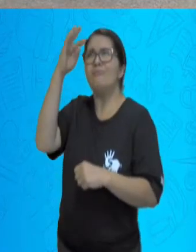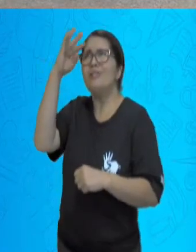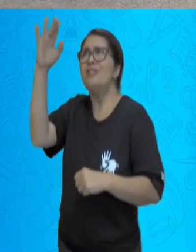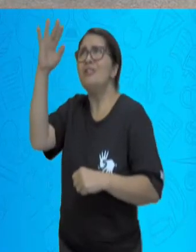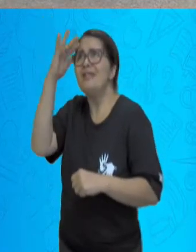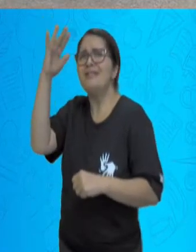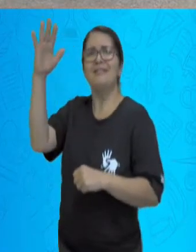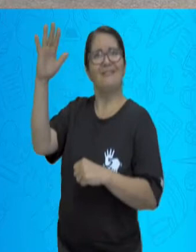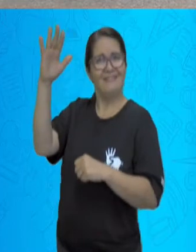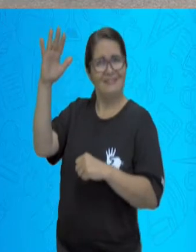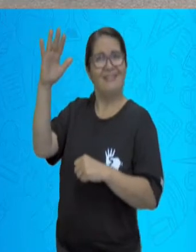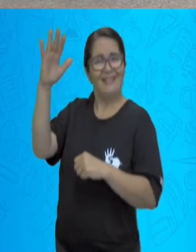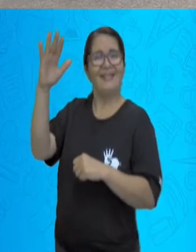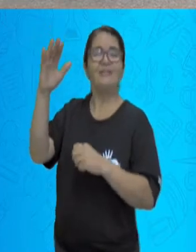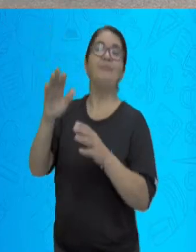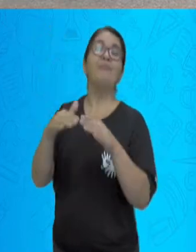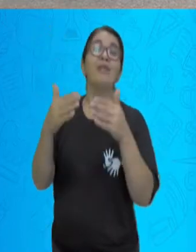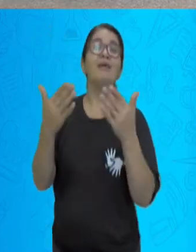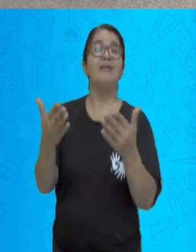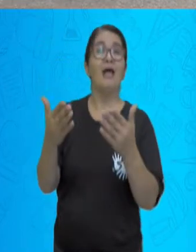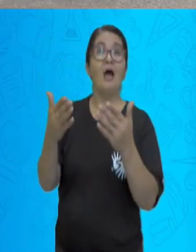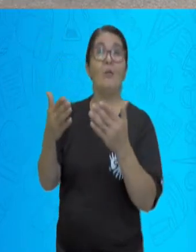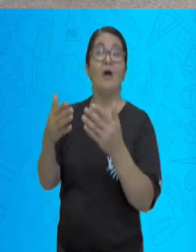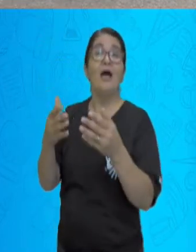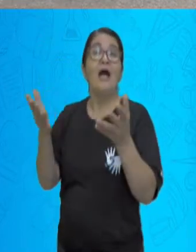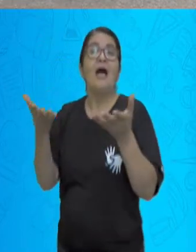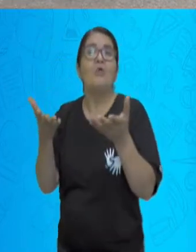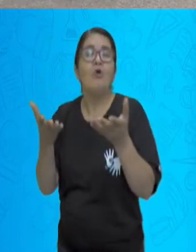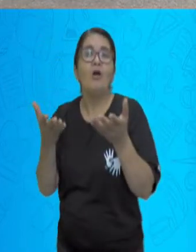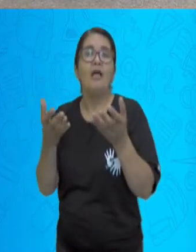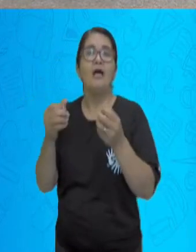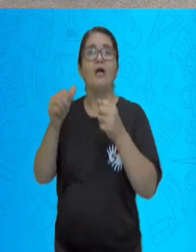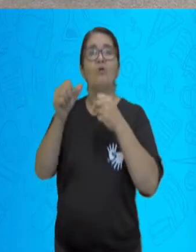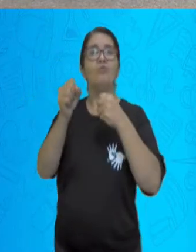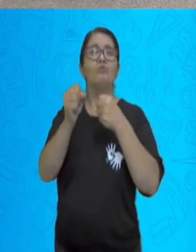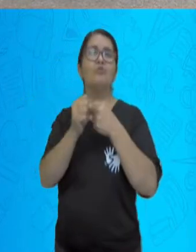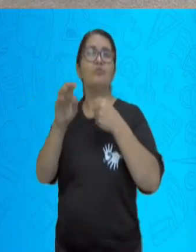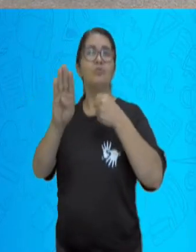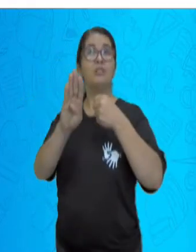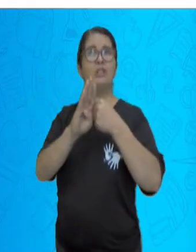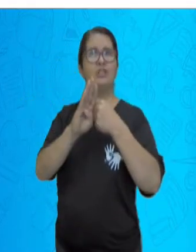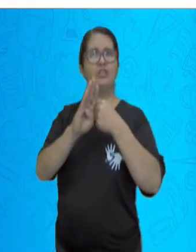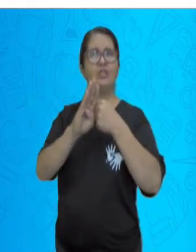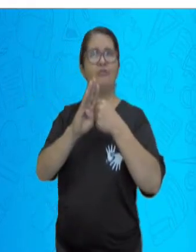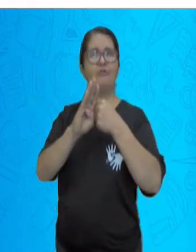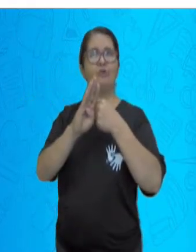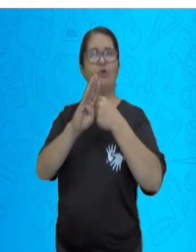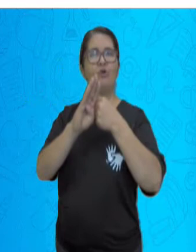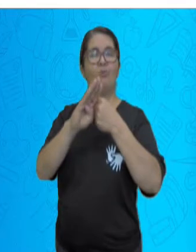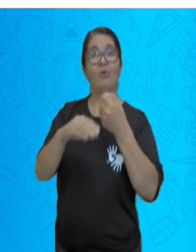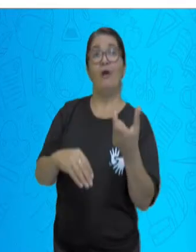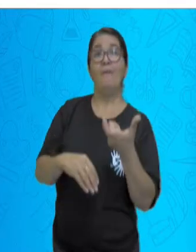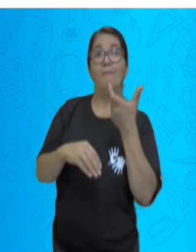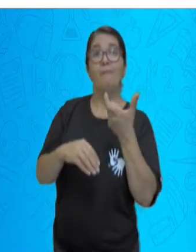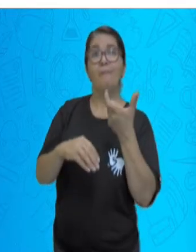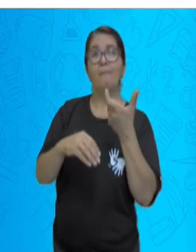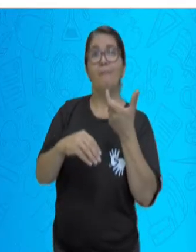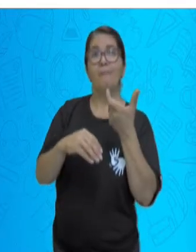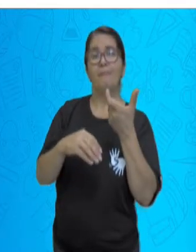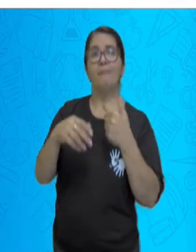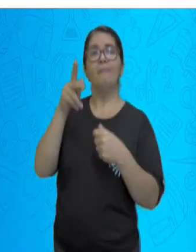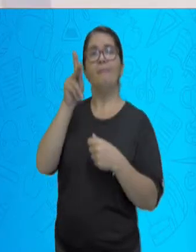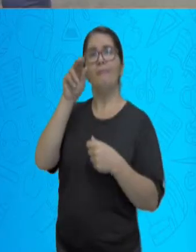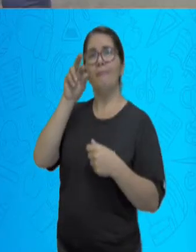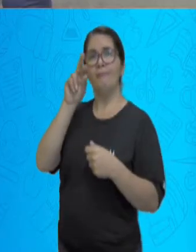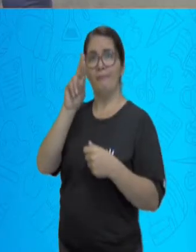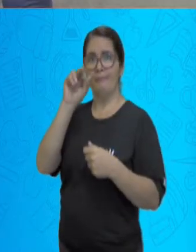vida. Agora o substantivo primitivo. Primitivo, o que, que eu quero que vocês possam